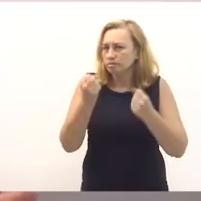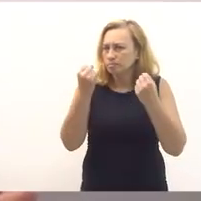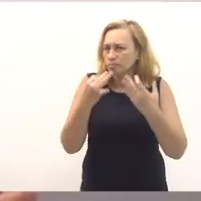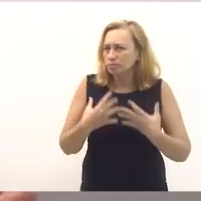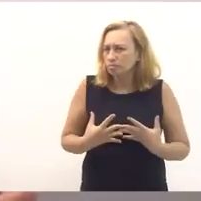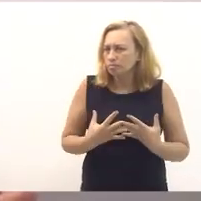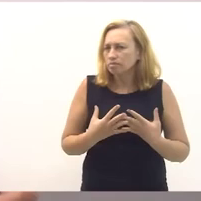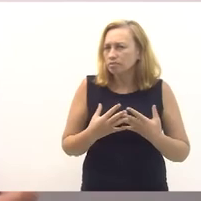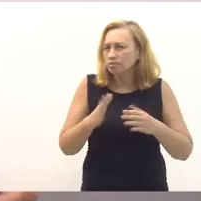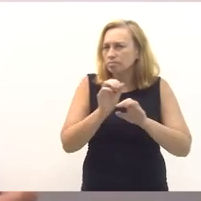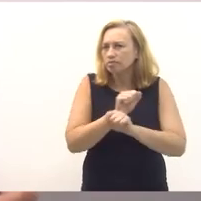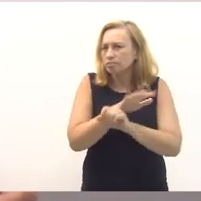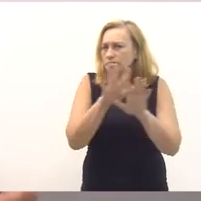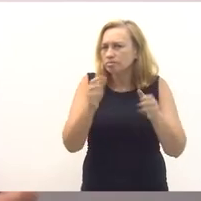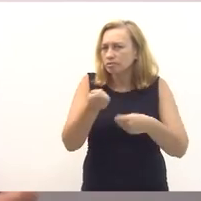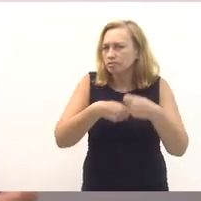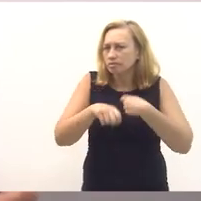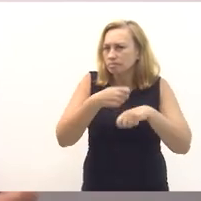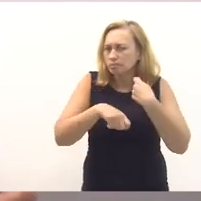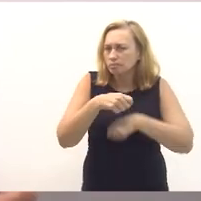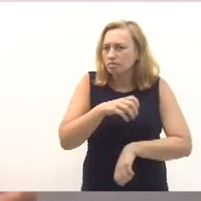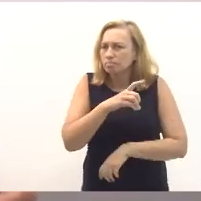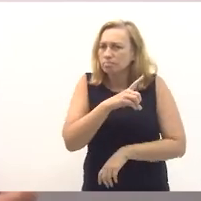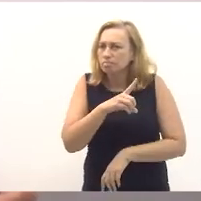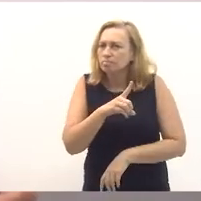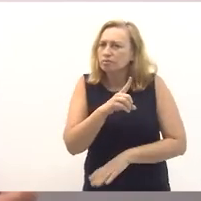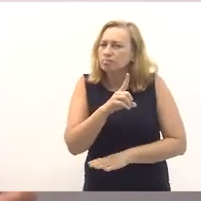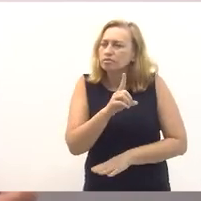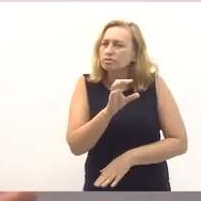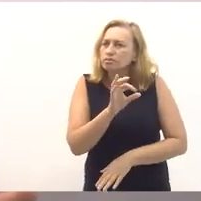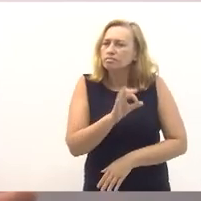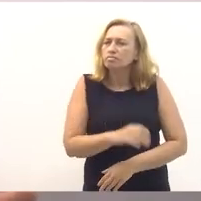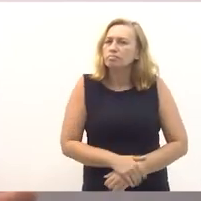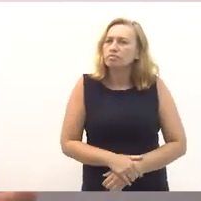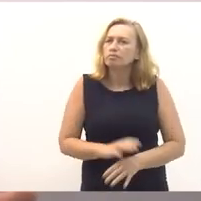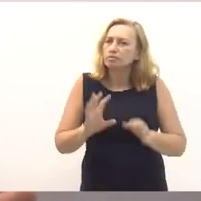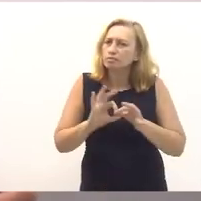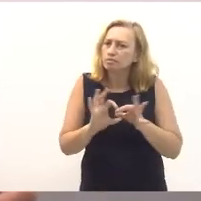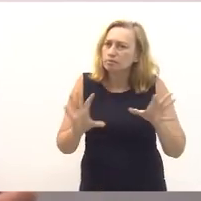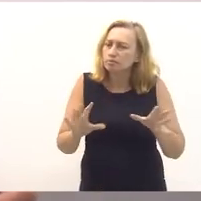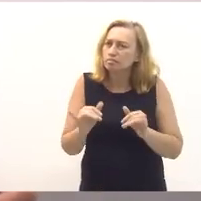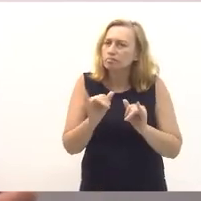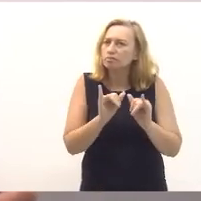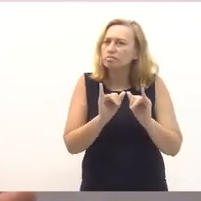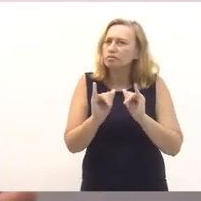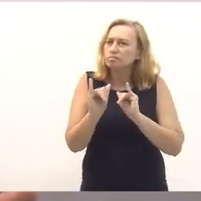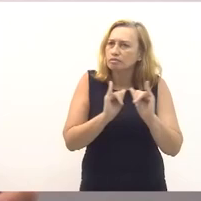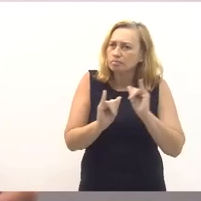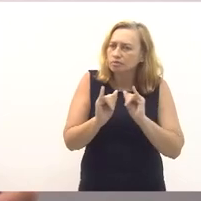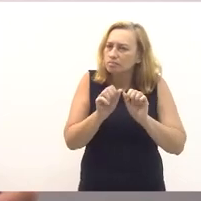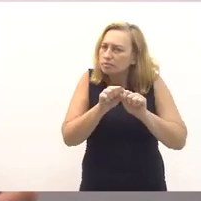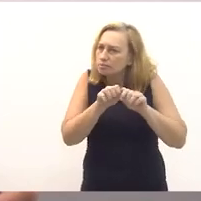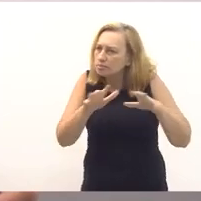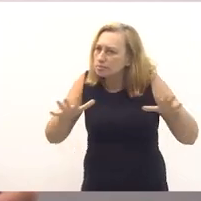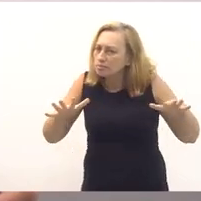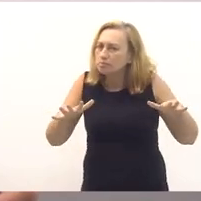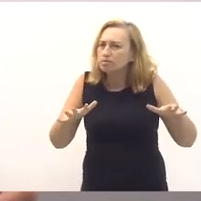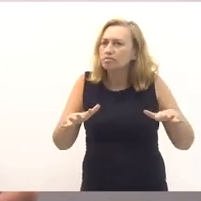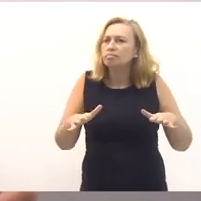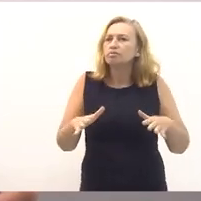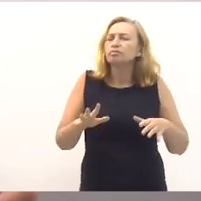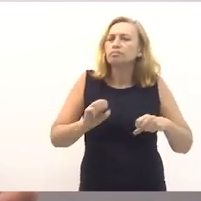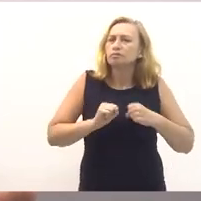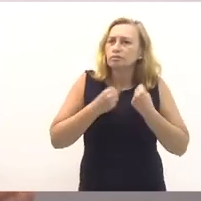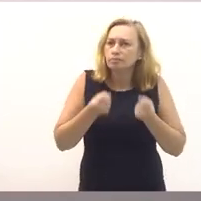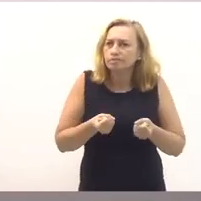dos atos administrativos da legalidade e da informação da ampla defesa do